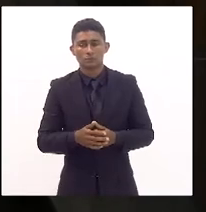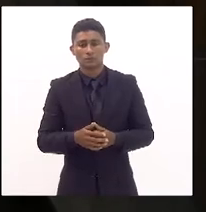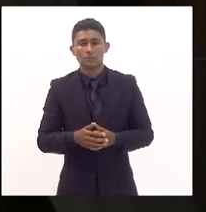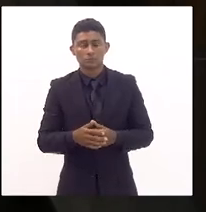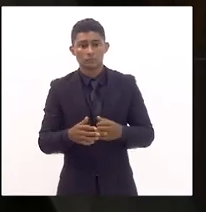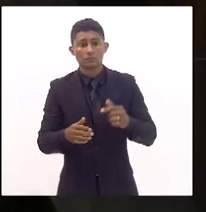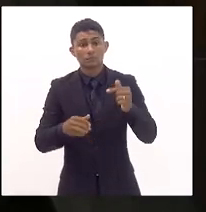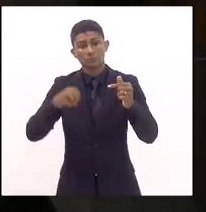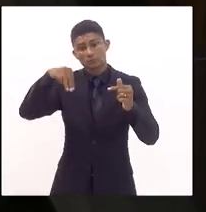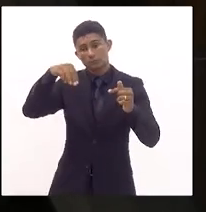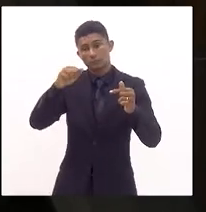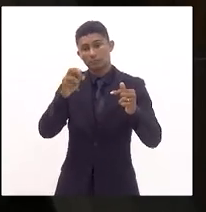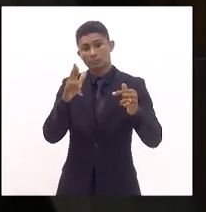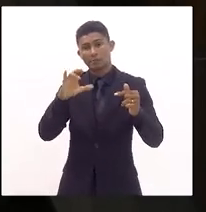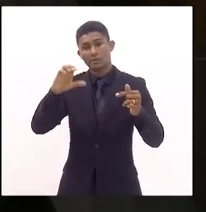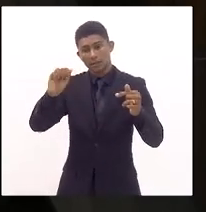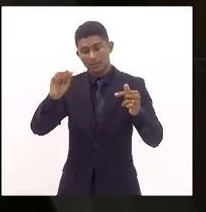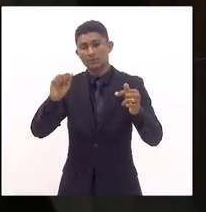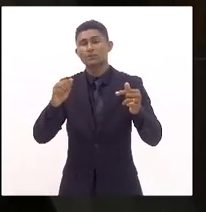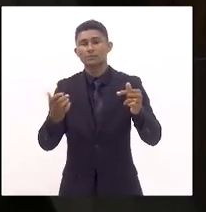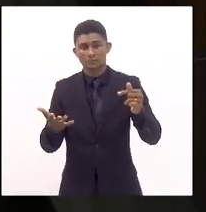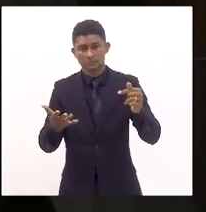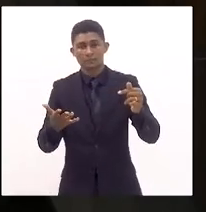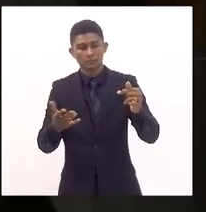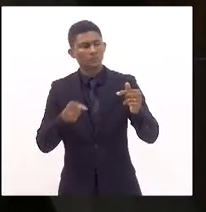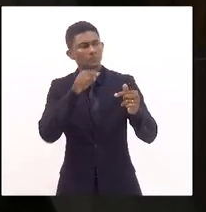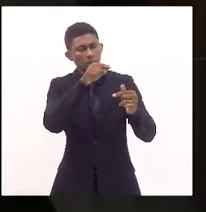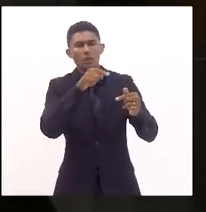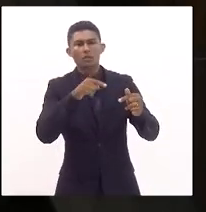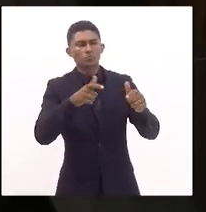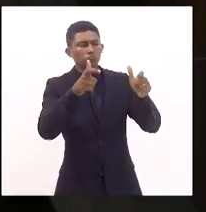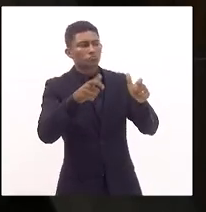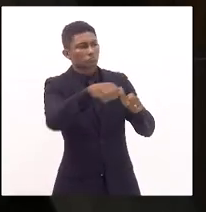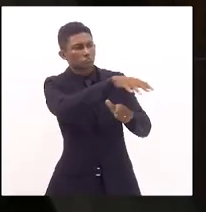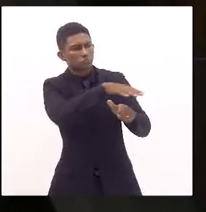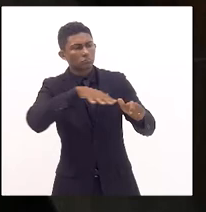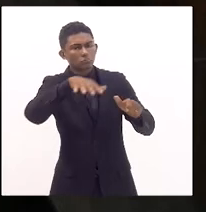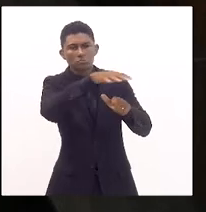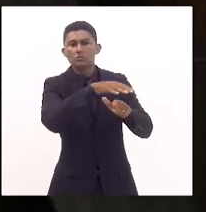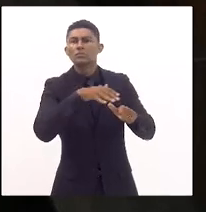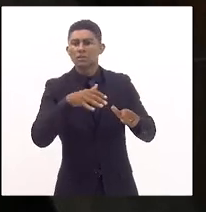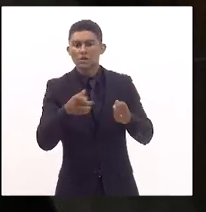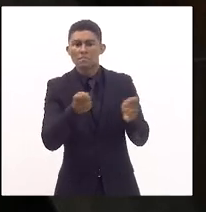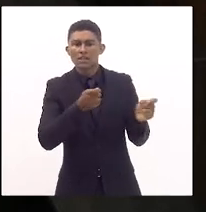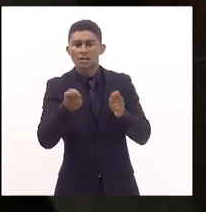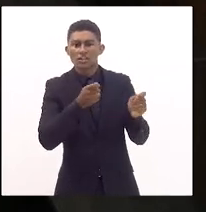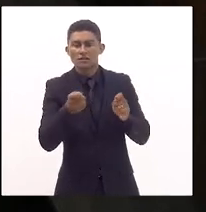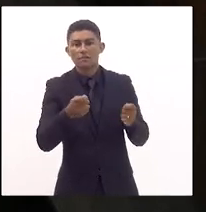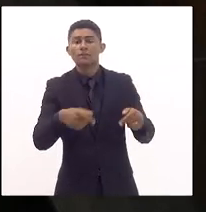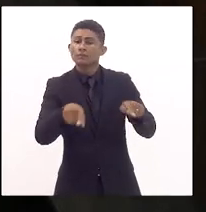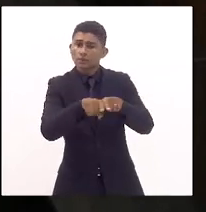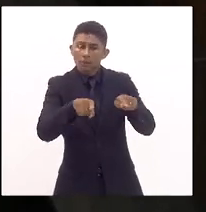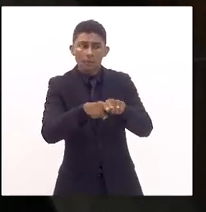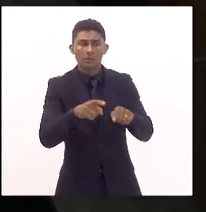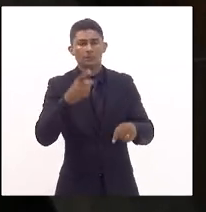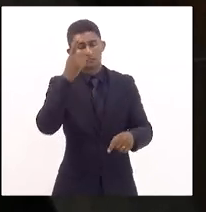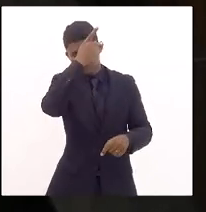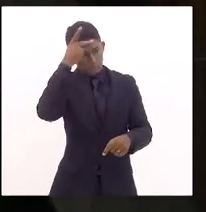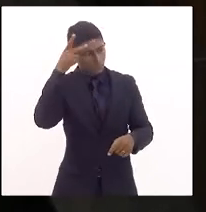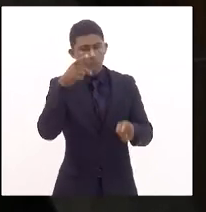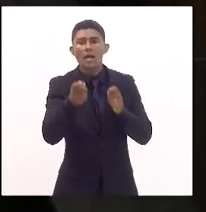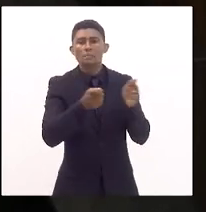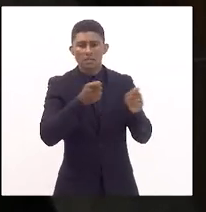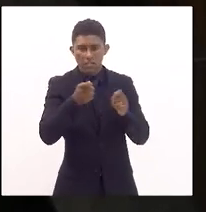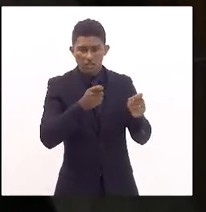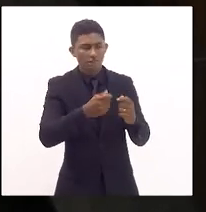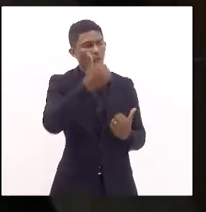Márcia Meschese, dos quadros técnico-administrativo, a gente fala muito dos docentes, mas lembrar de quem dá o suporte